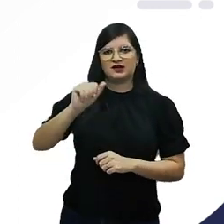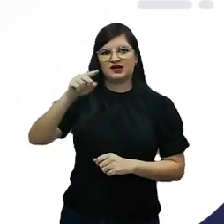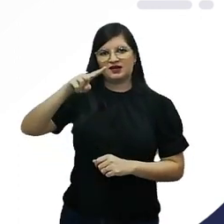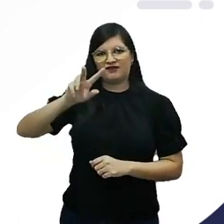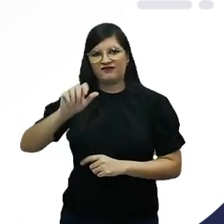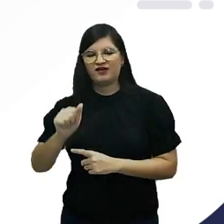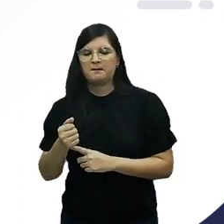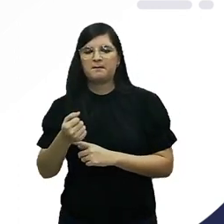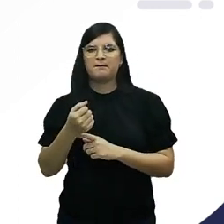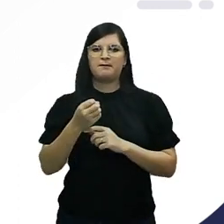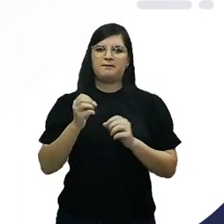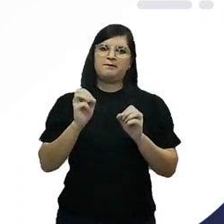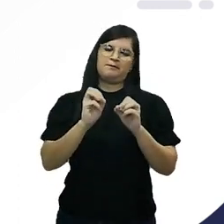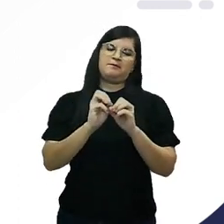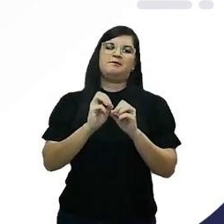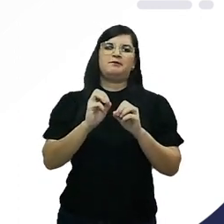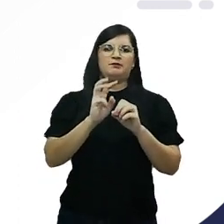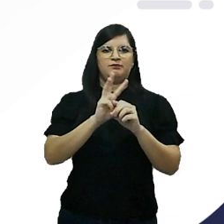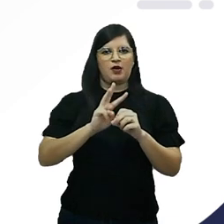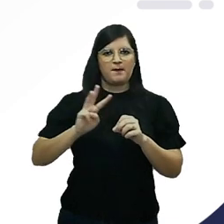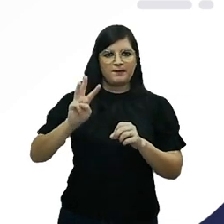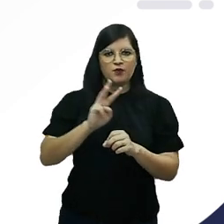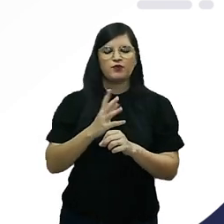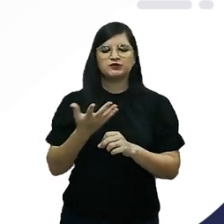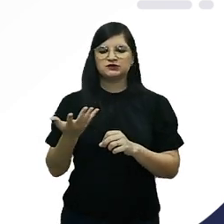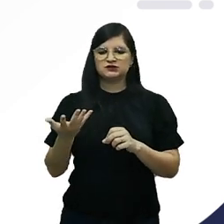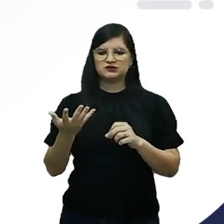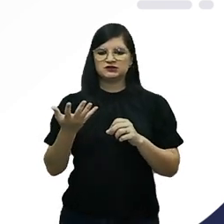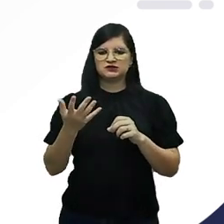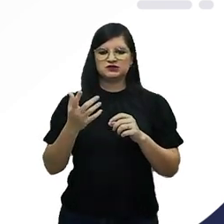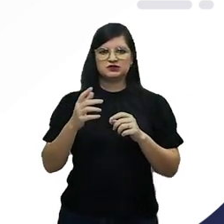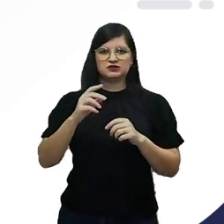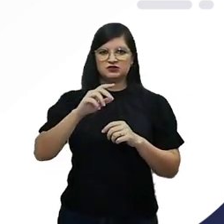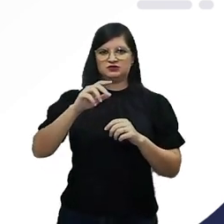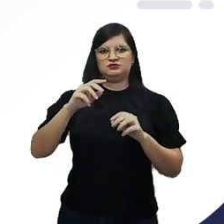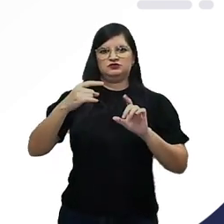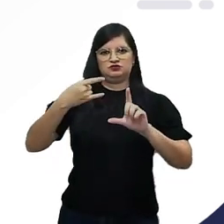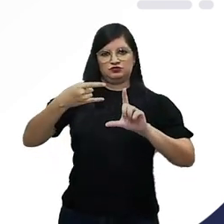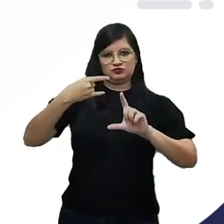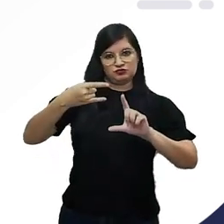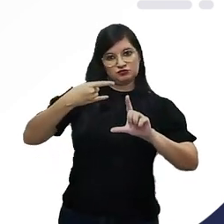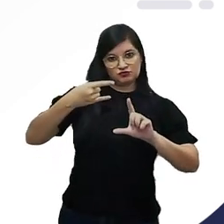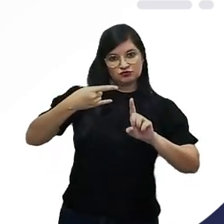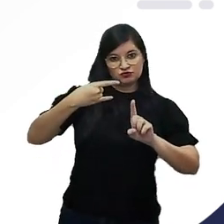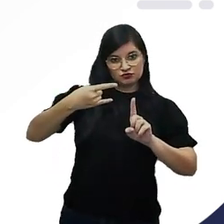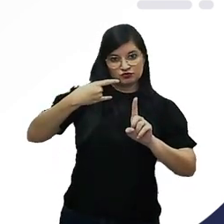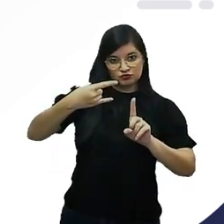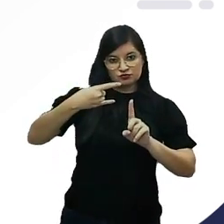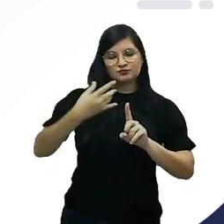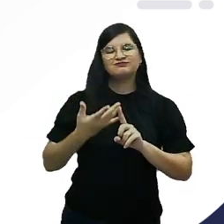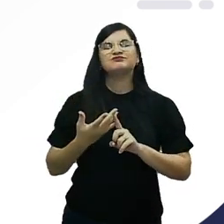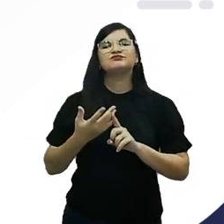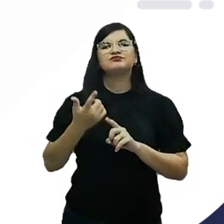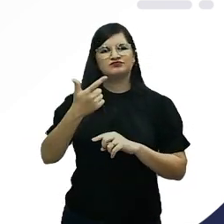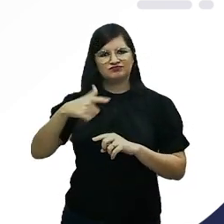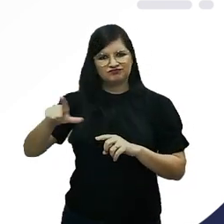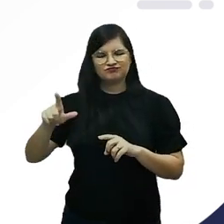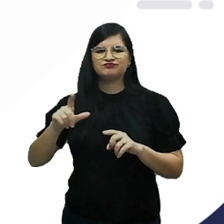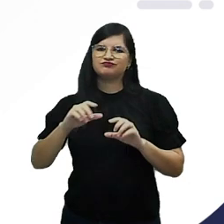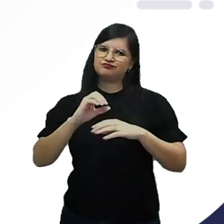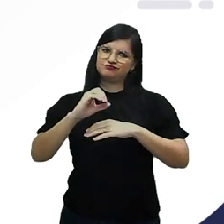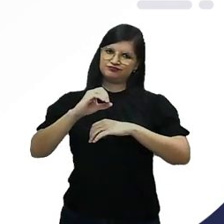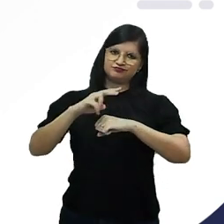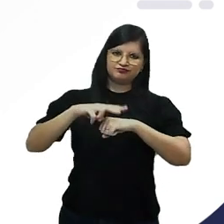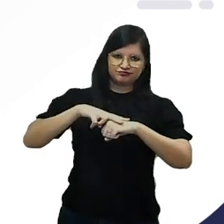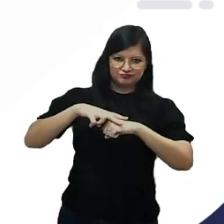utilizar o PowerPoint. Se for para poder gravar o pitch, você pode utilizar o Zoom. Tem o Prezi também, que é uma ferramenta online que você pode usar. Então, assim, gente,